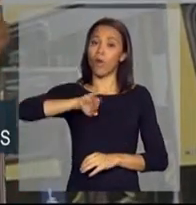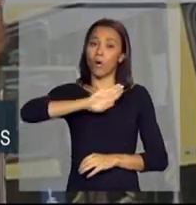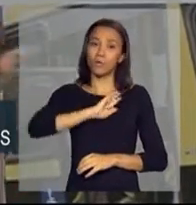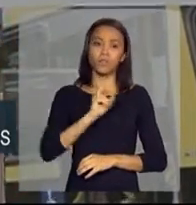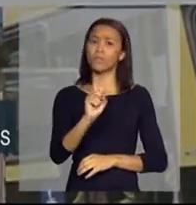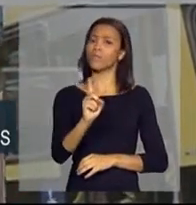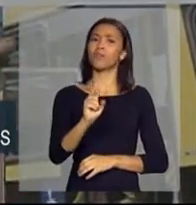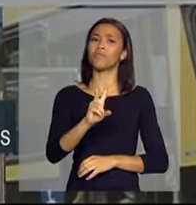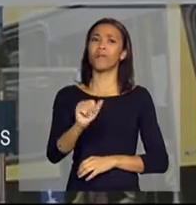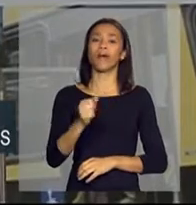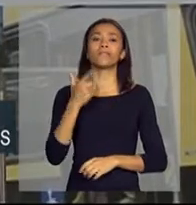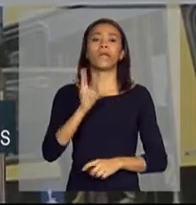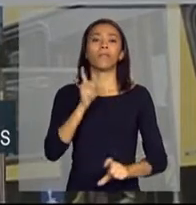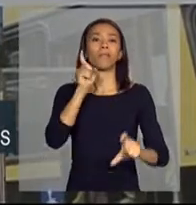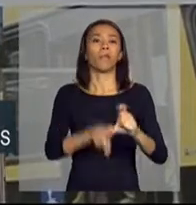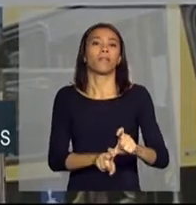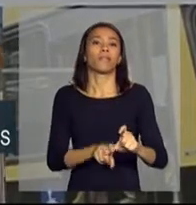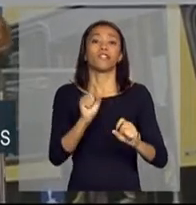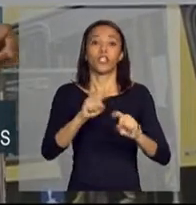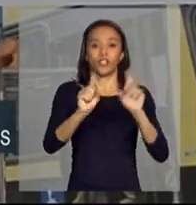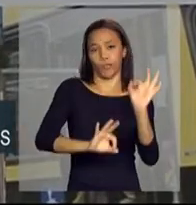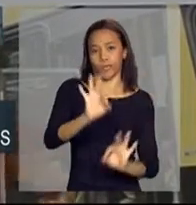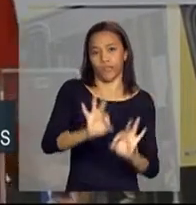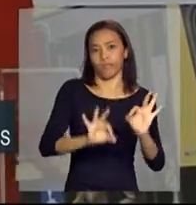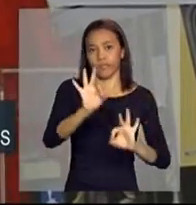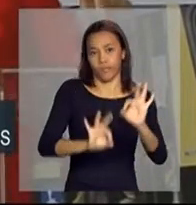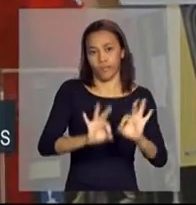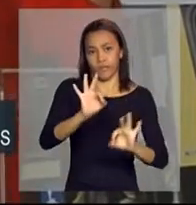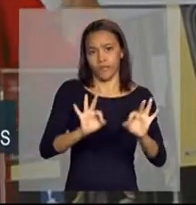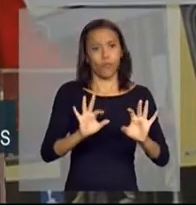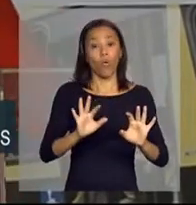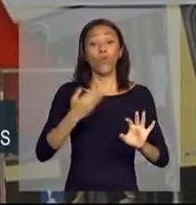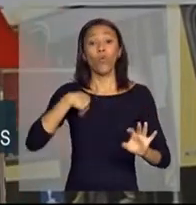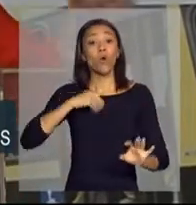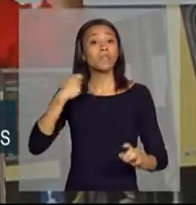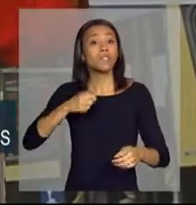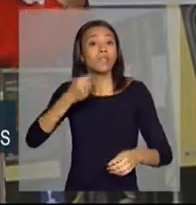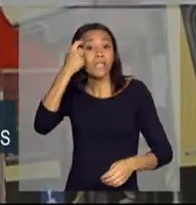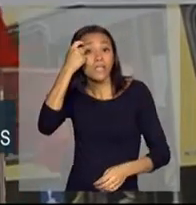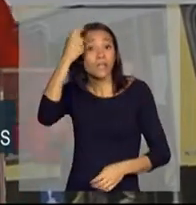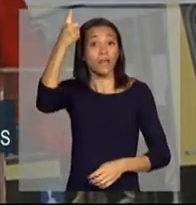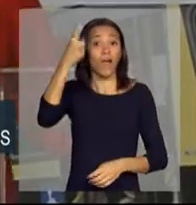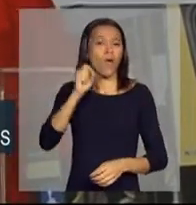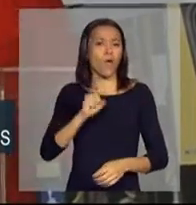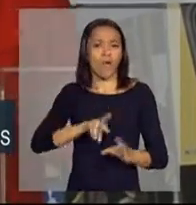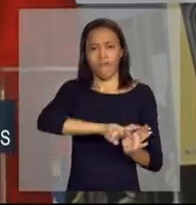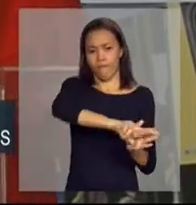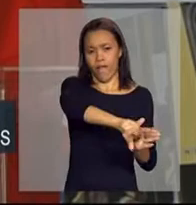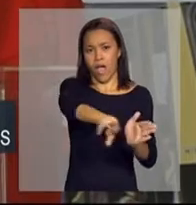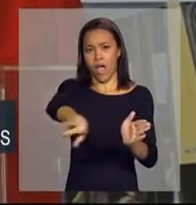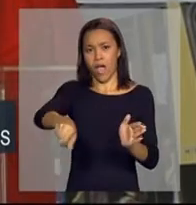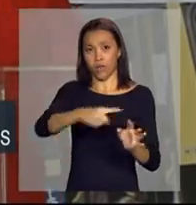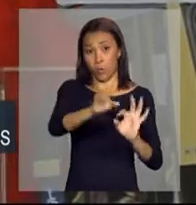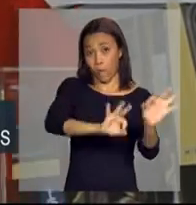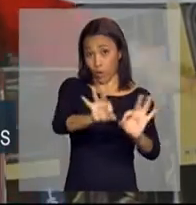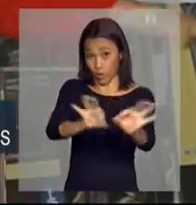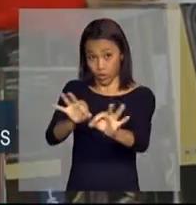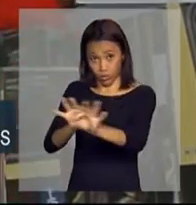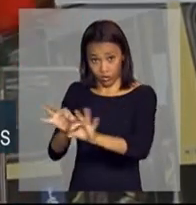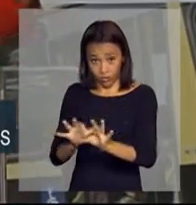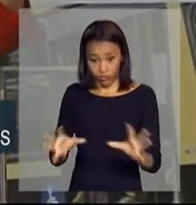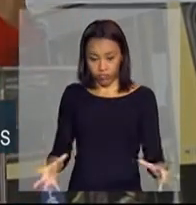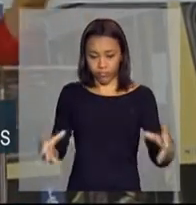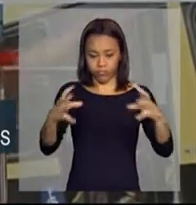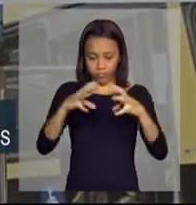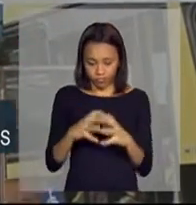vamos ficar dependente de projetos. Nós temos de criar um conjunto de projetos,